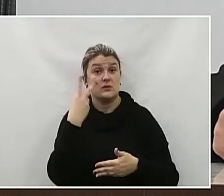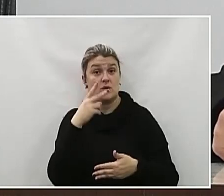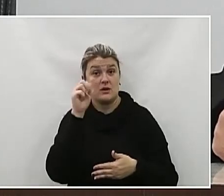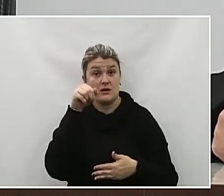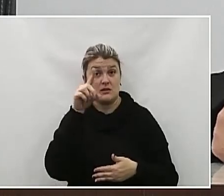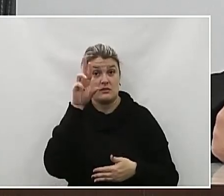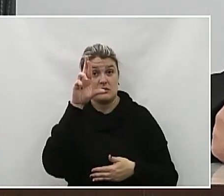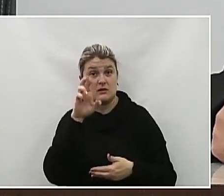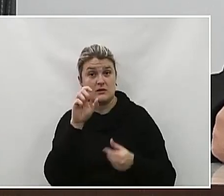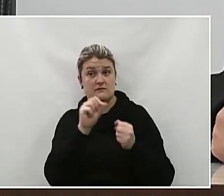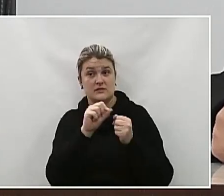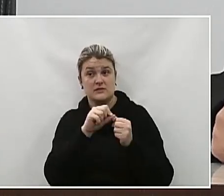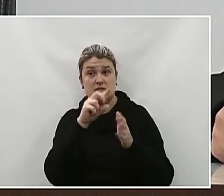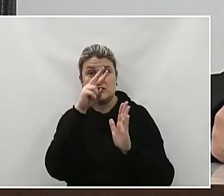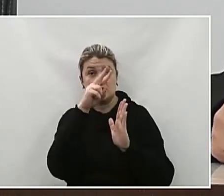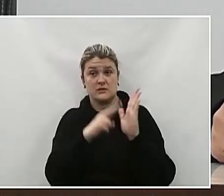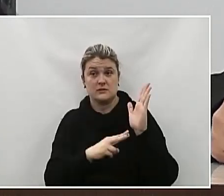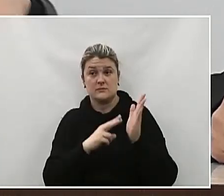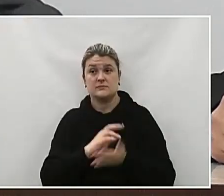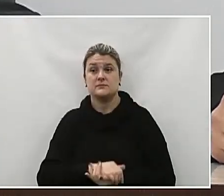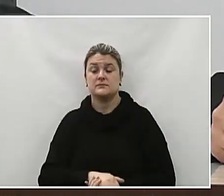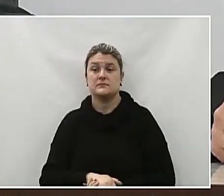A leitura Da matéria constante